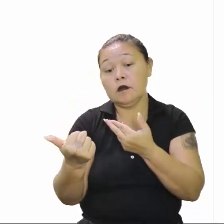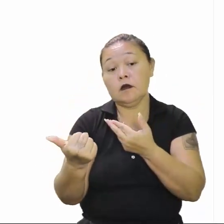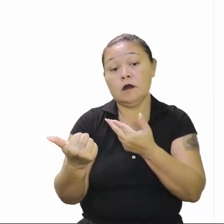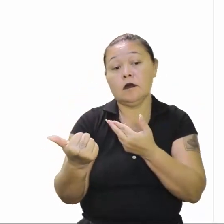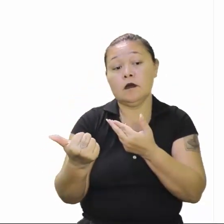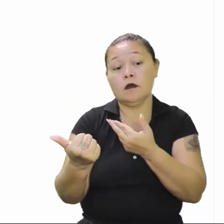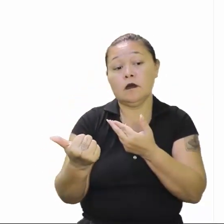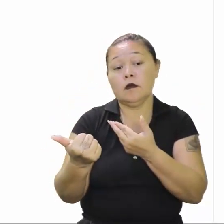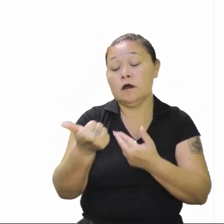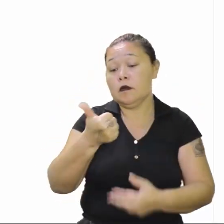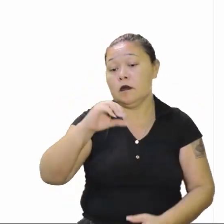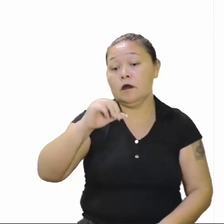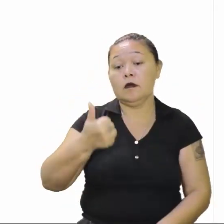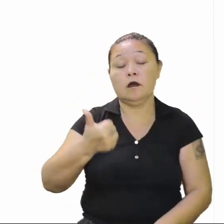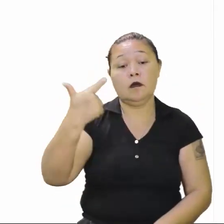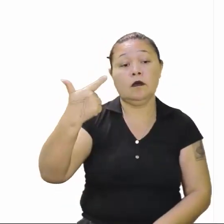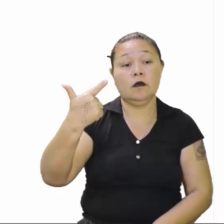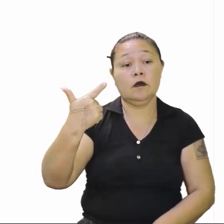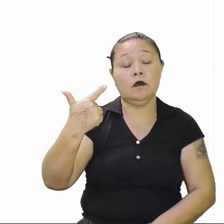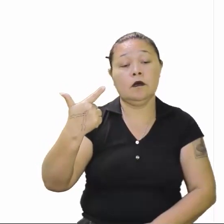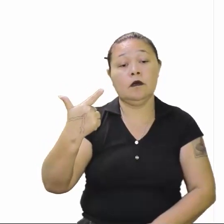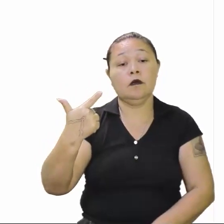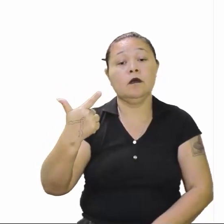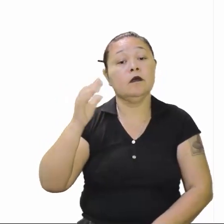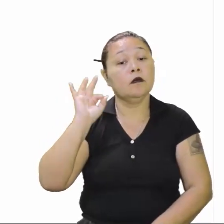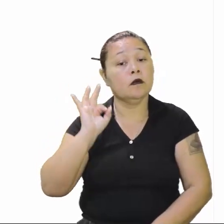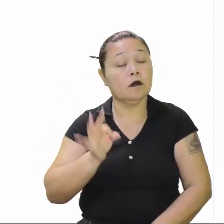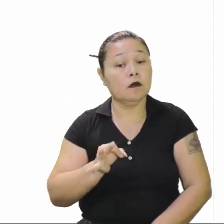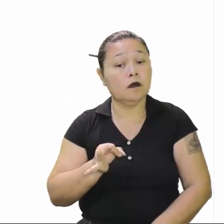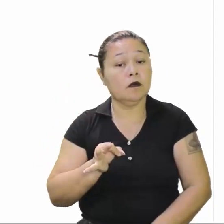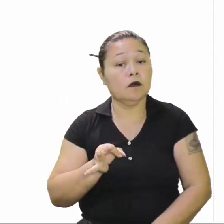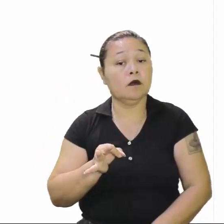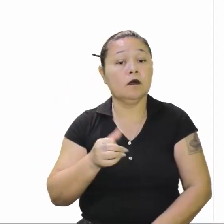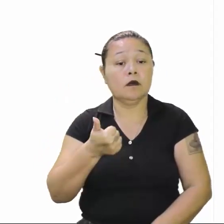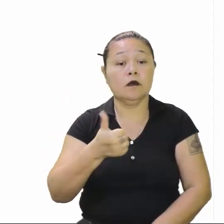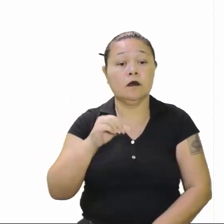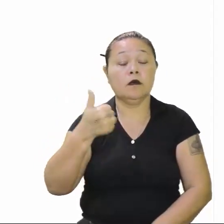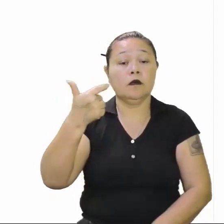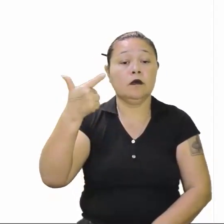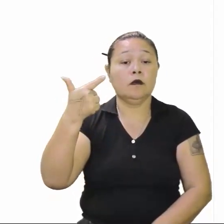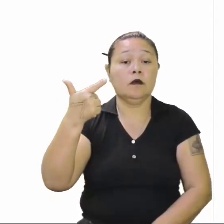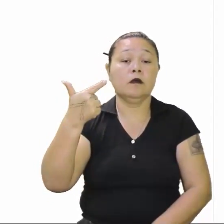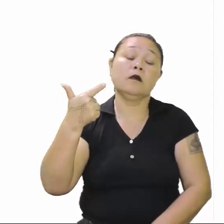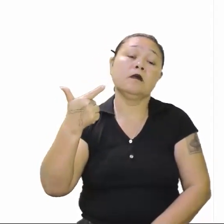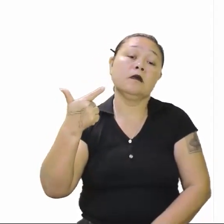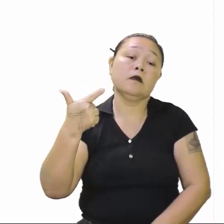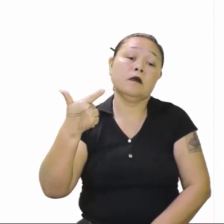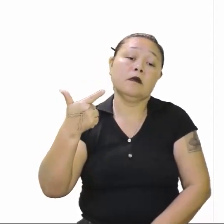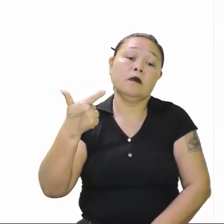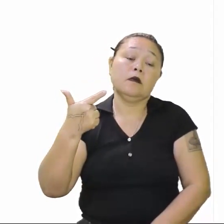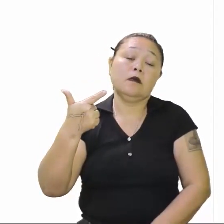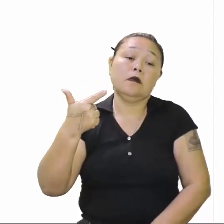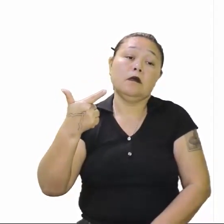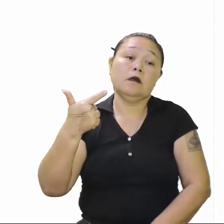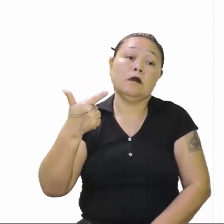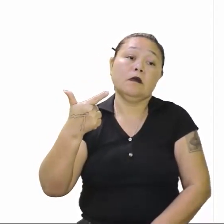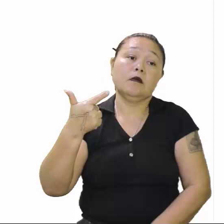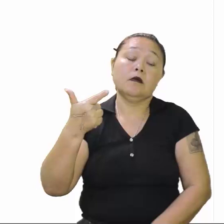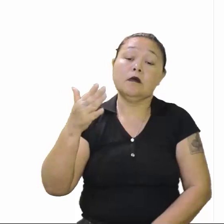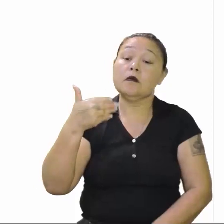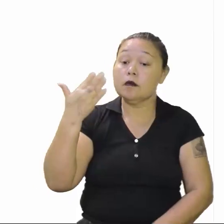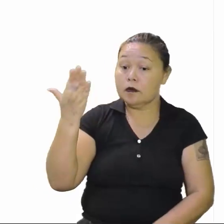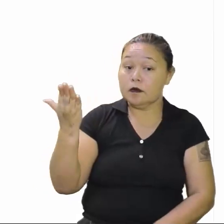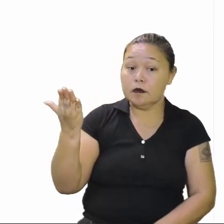100, 10 elevado à segunda, tá certo? 10 elevado à segunda potência. Diante